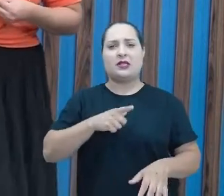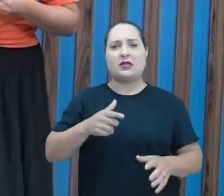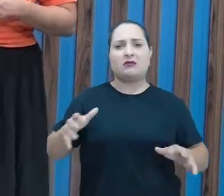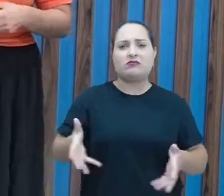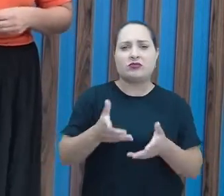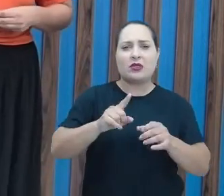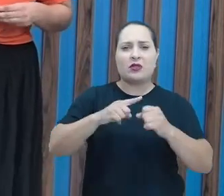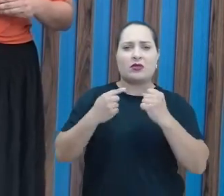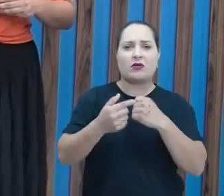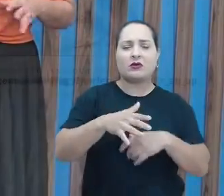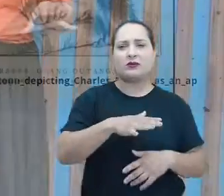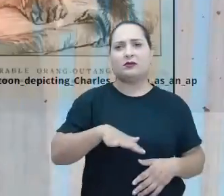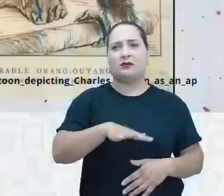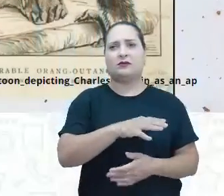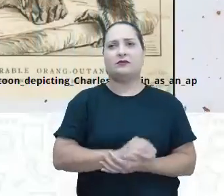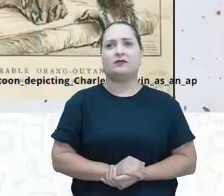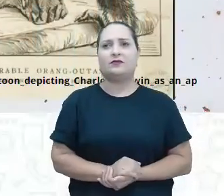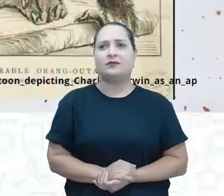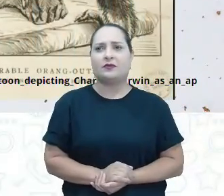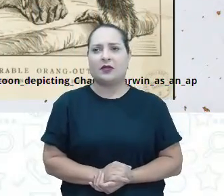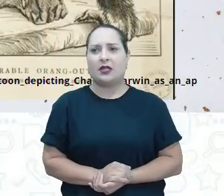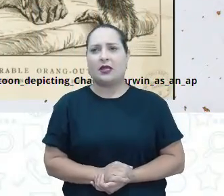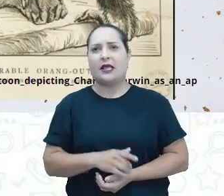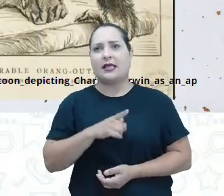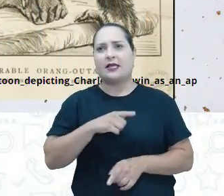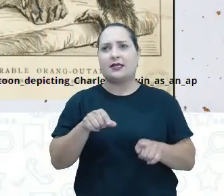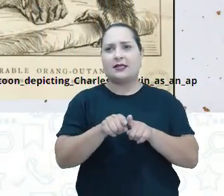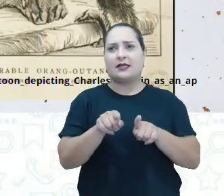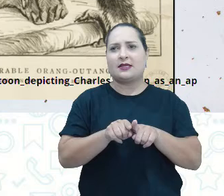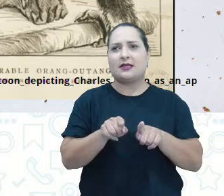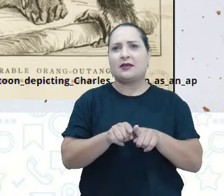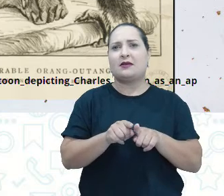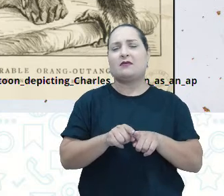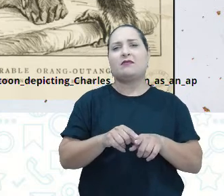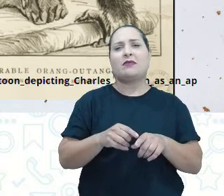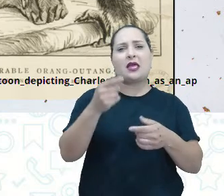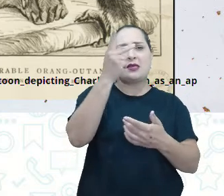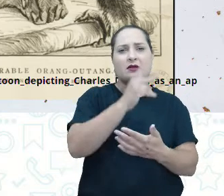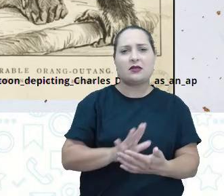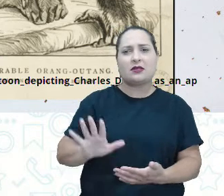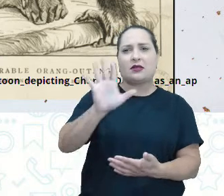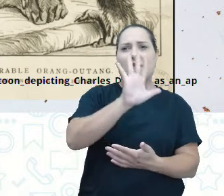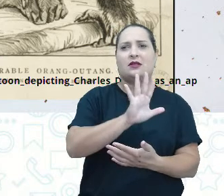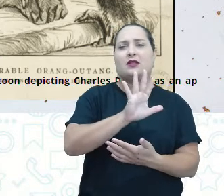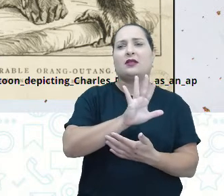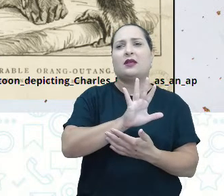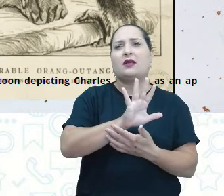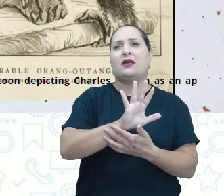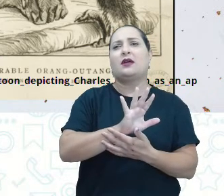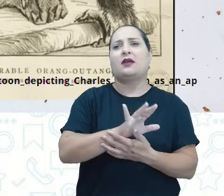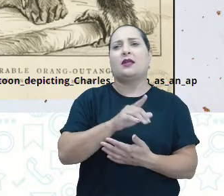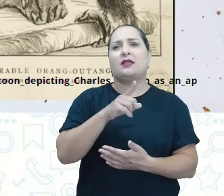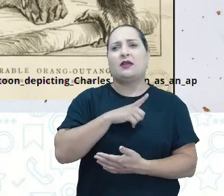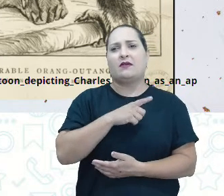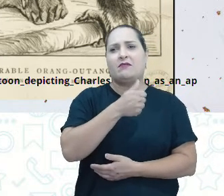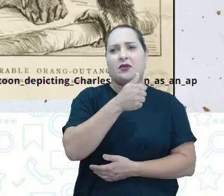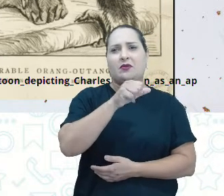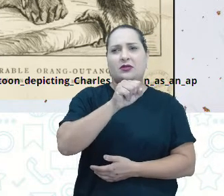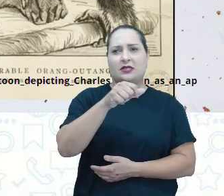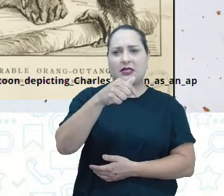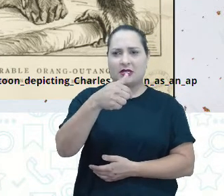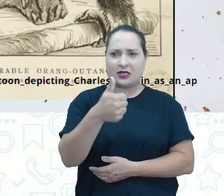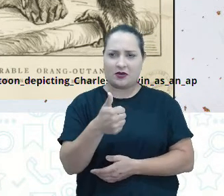De novo, eu trouxe aqui essa charge de Charles Darwin, que foi publicada em